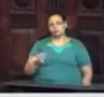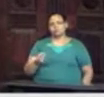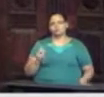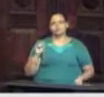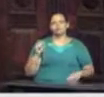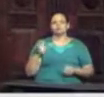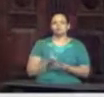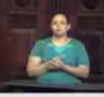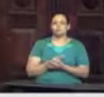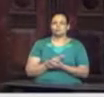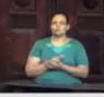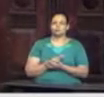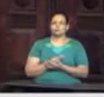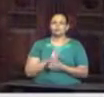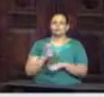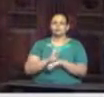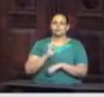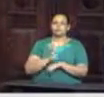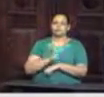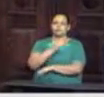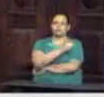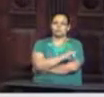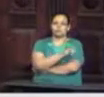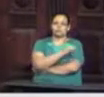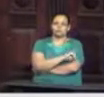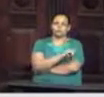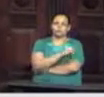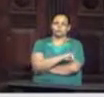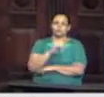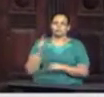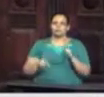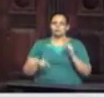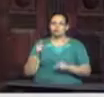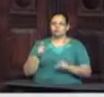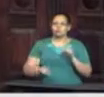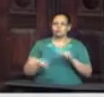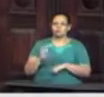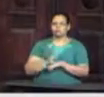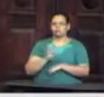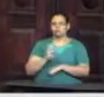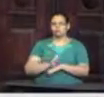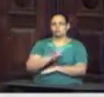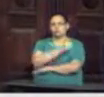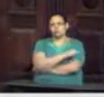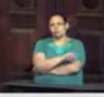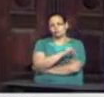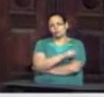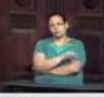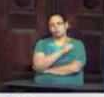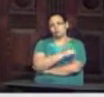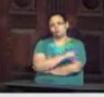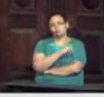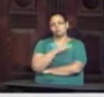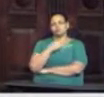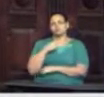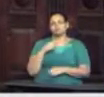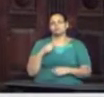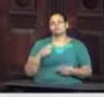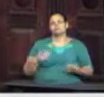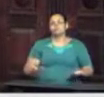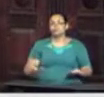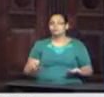comete com o Estado do Rio de Janeiro, com a população do Estado do Rio de Janeiro, a população fluminense.